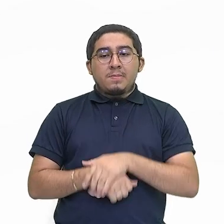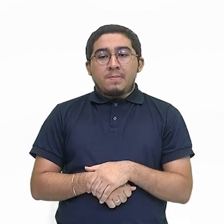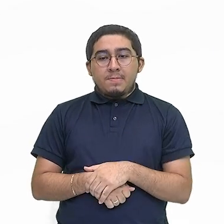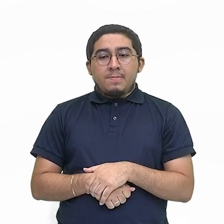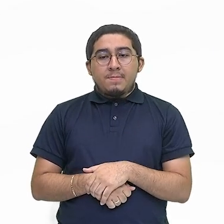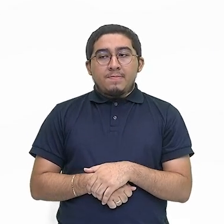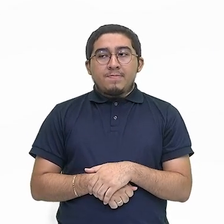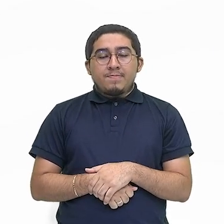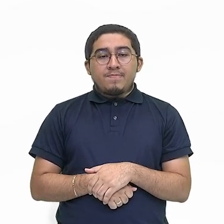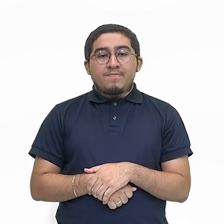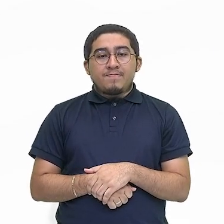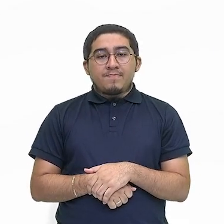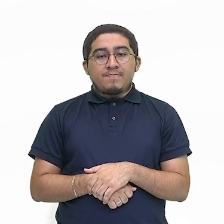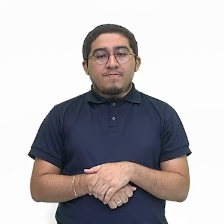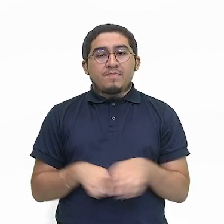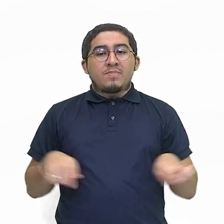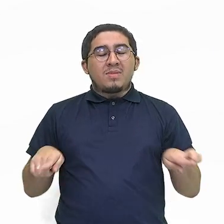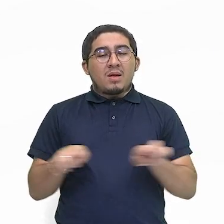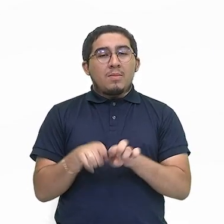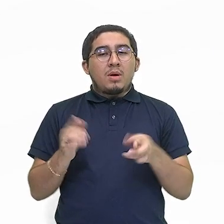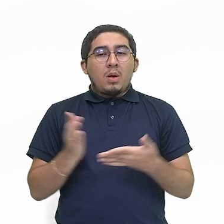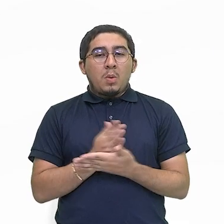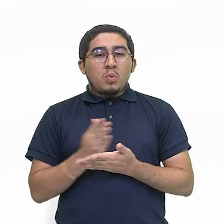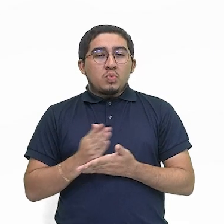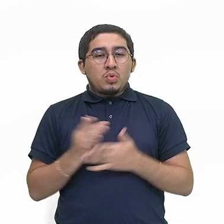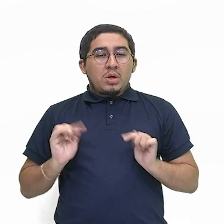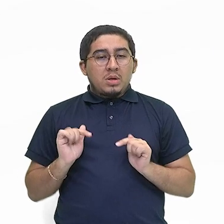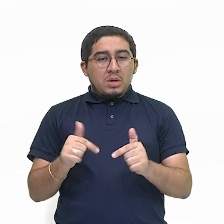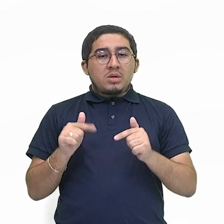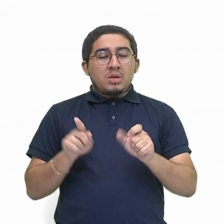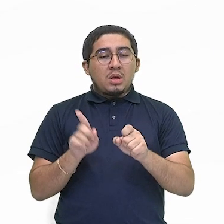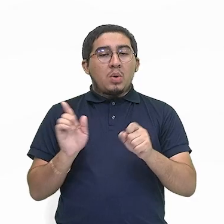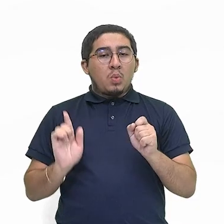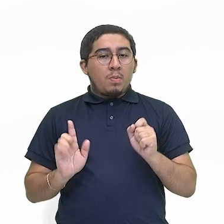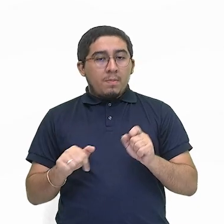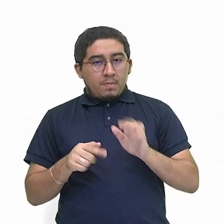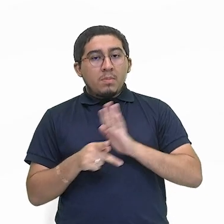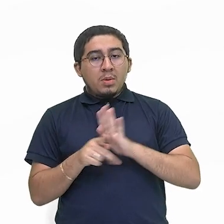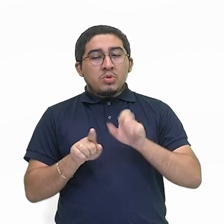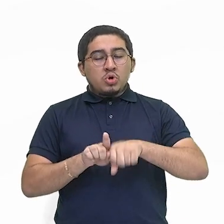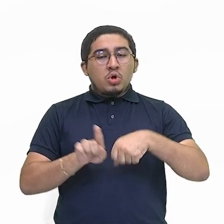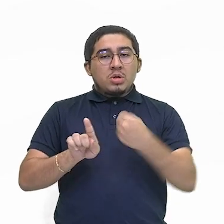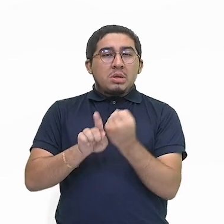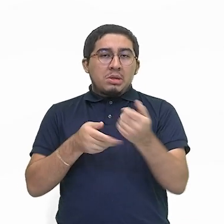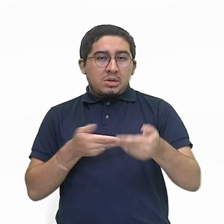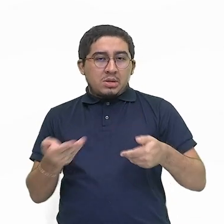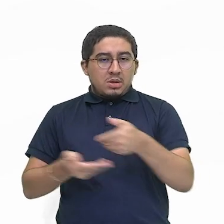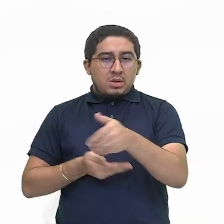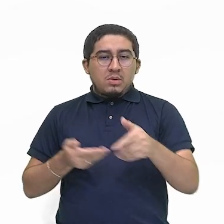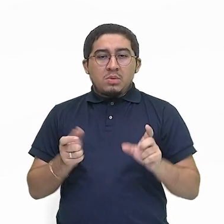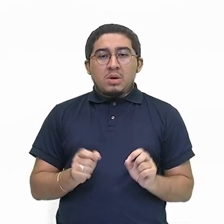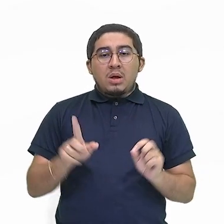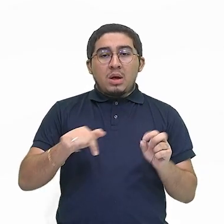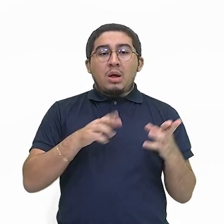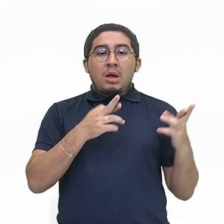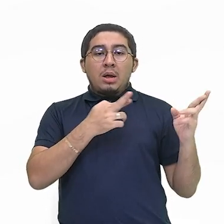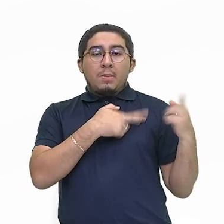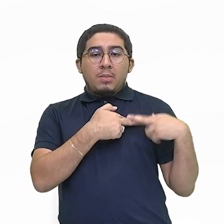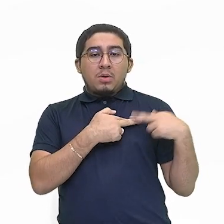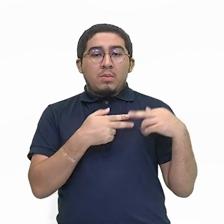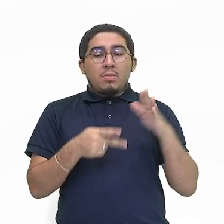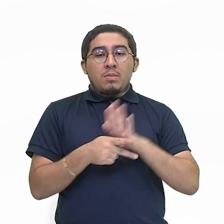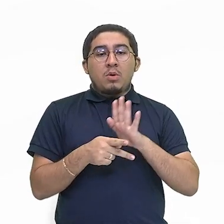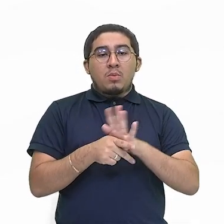aqui alguns agentes de socialização. Quem são? São os responsáveis, né, pela ativação